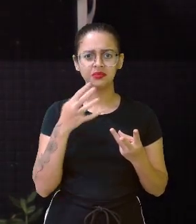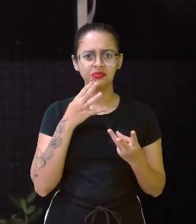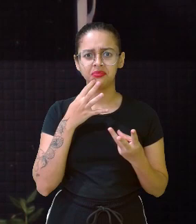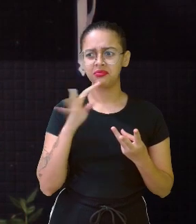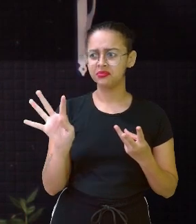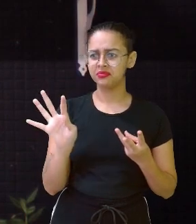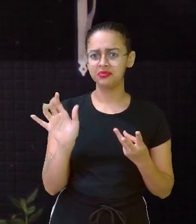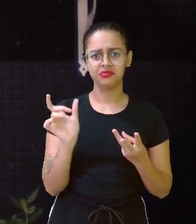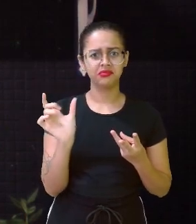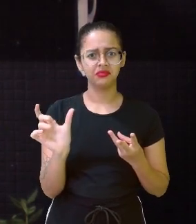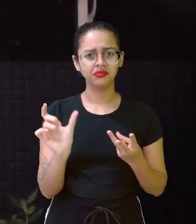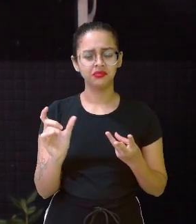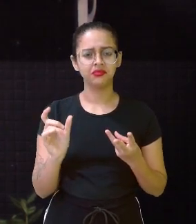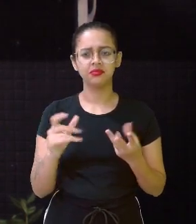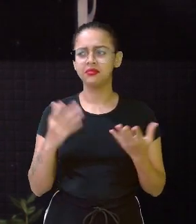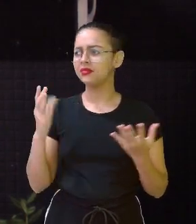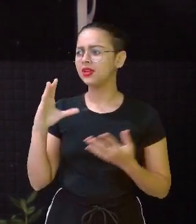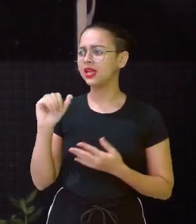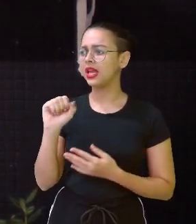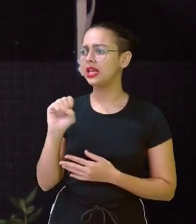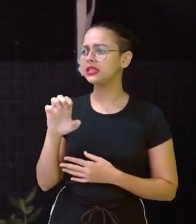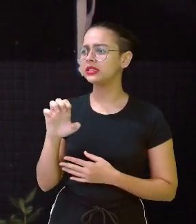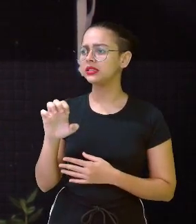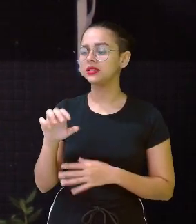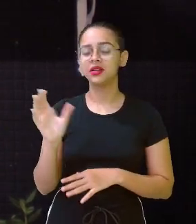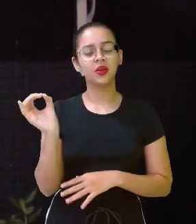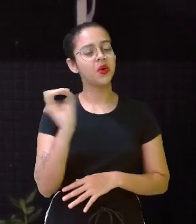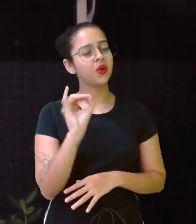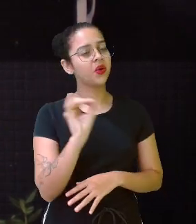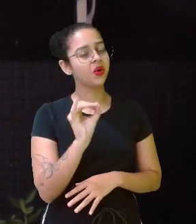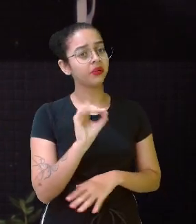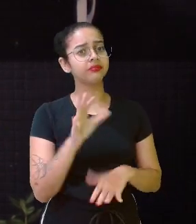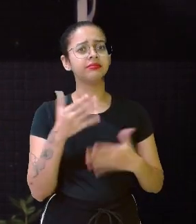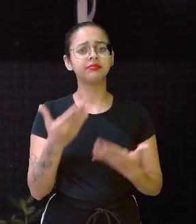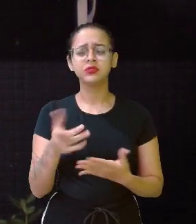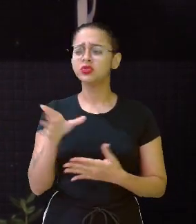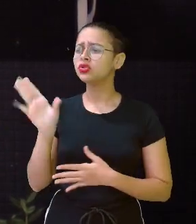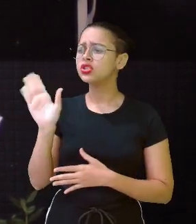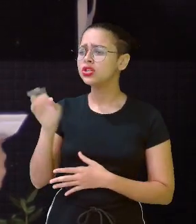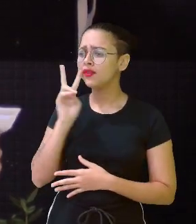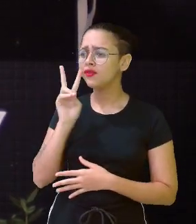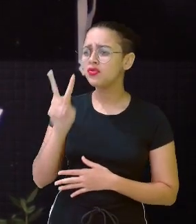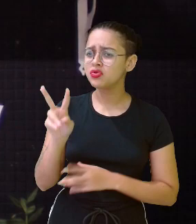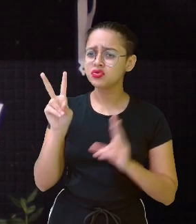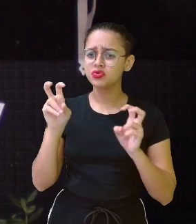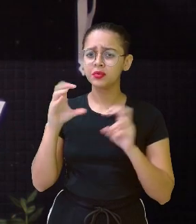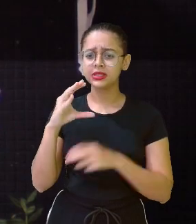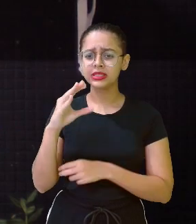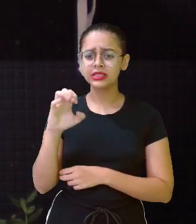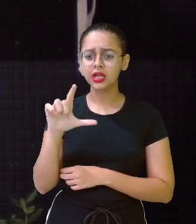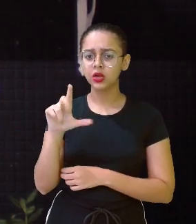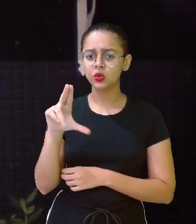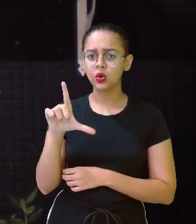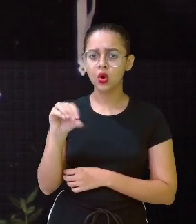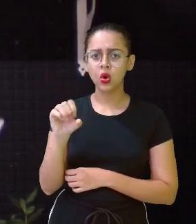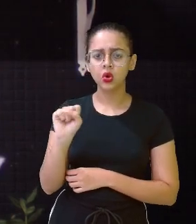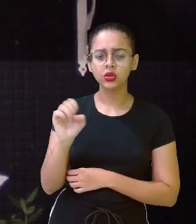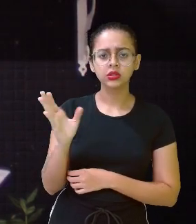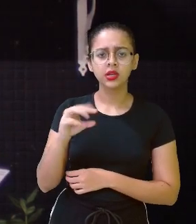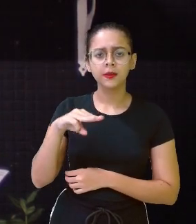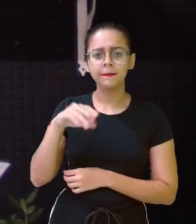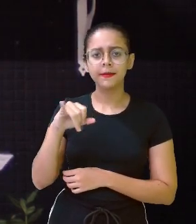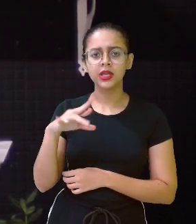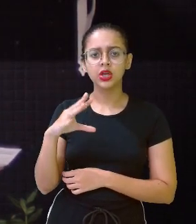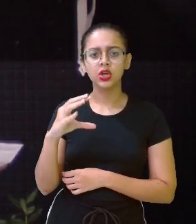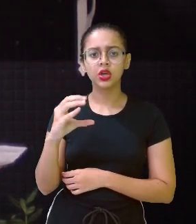não. Casey? Oi, Sinara. Casey, tu já ouviu falar de celulose